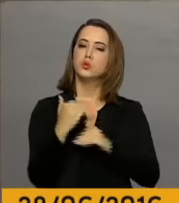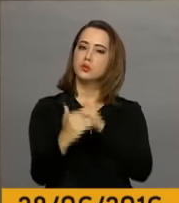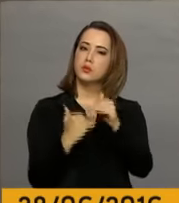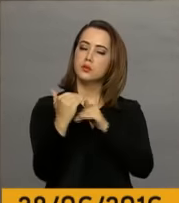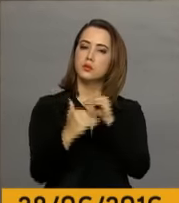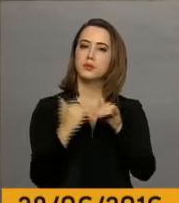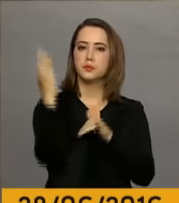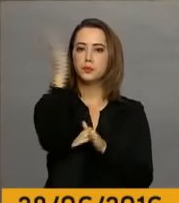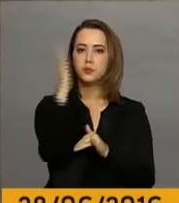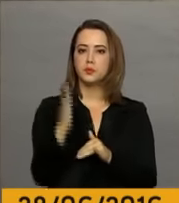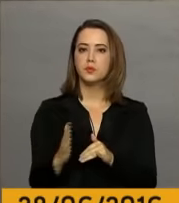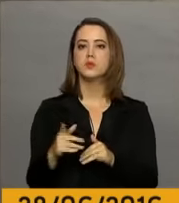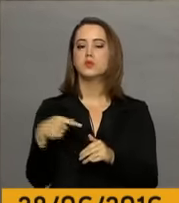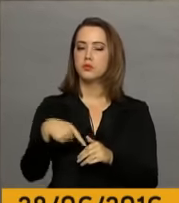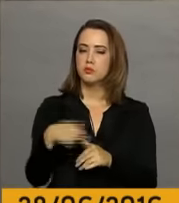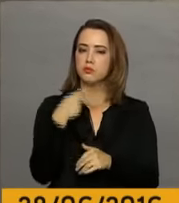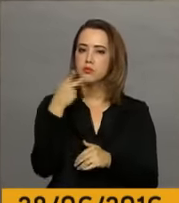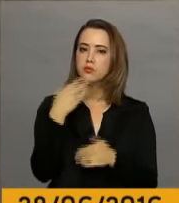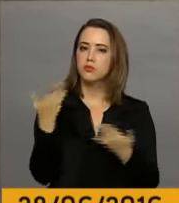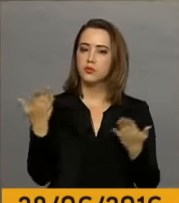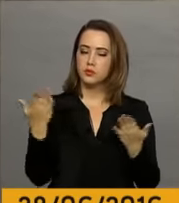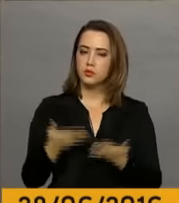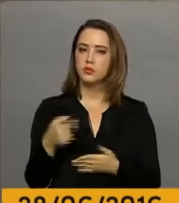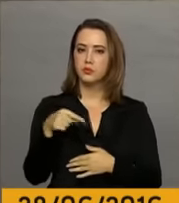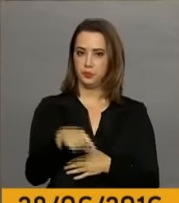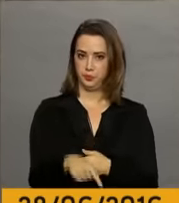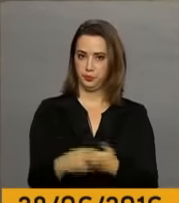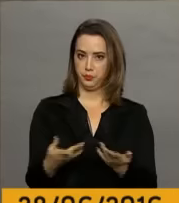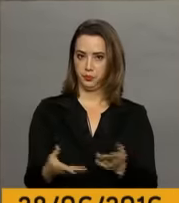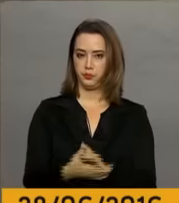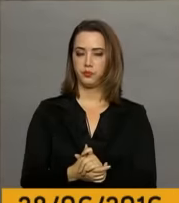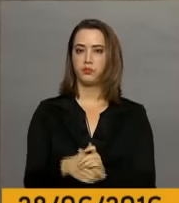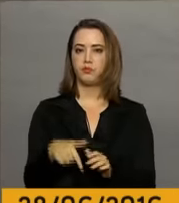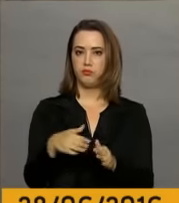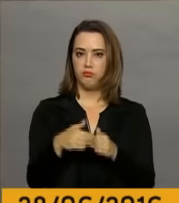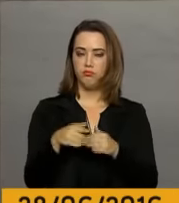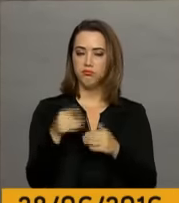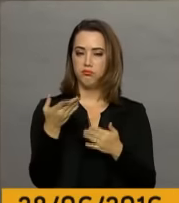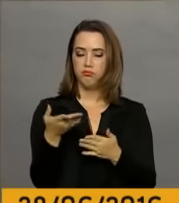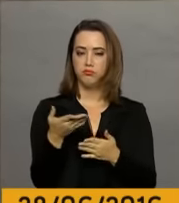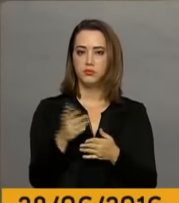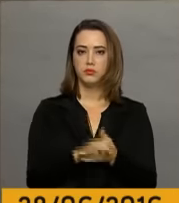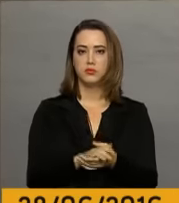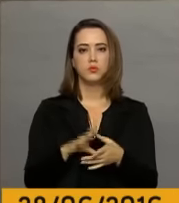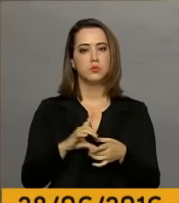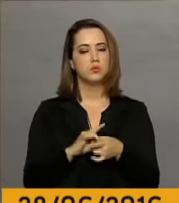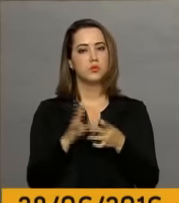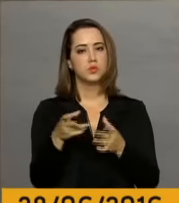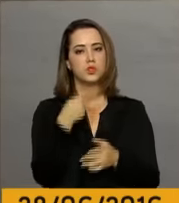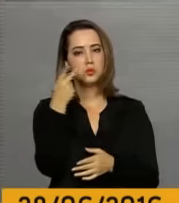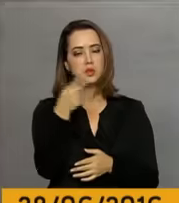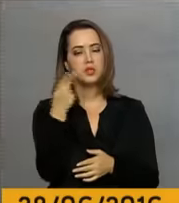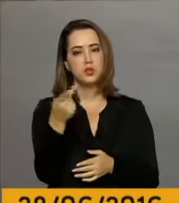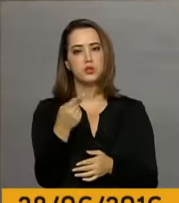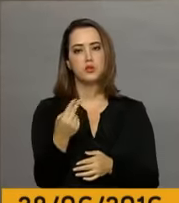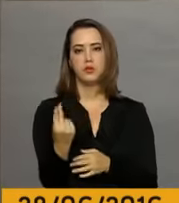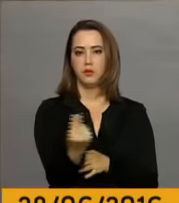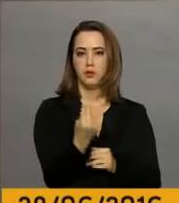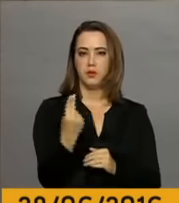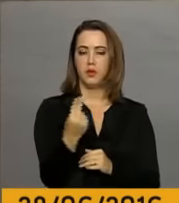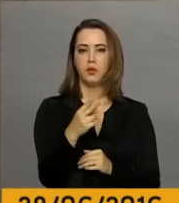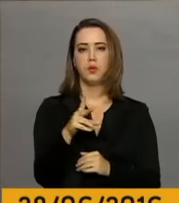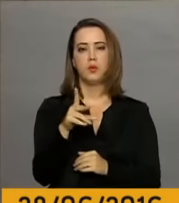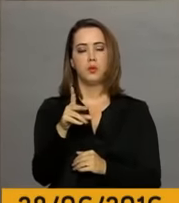aqui até toma liberdade de mencionar uma das falas do